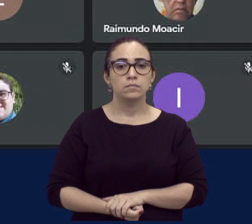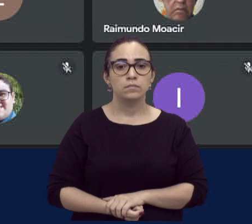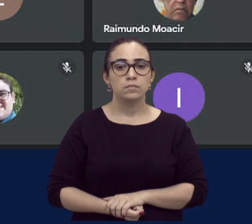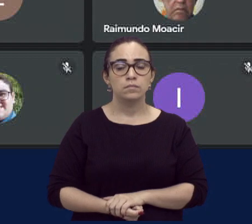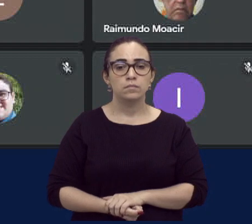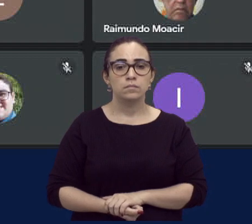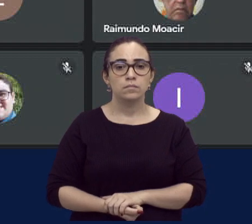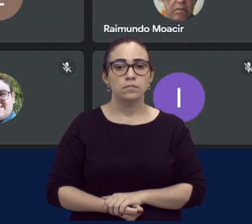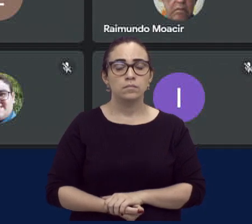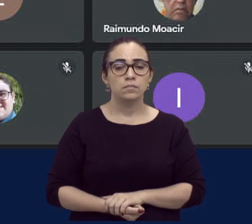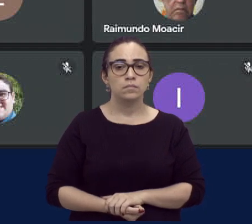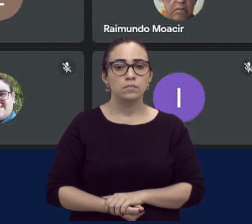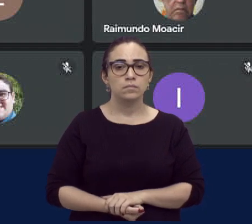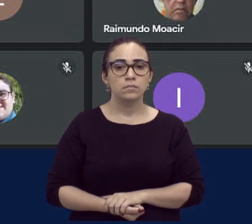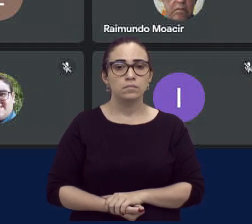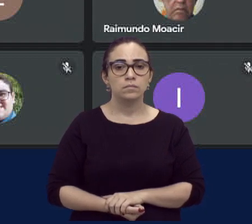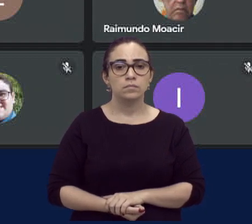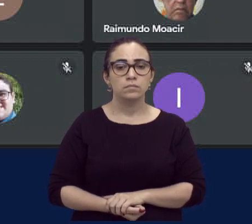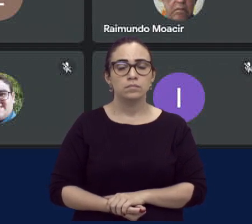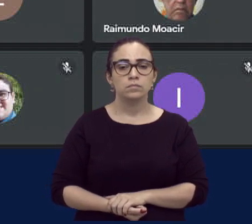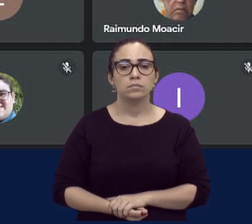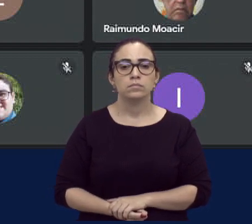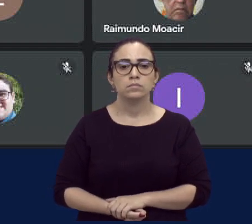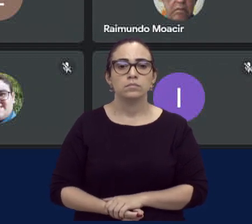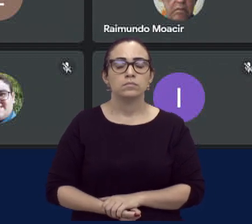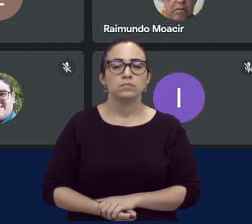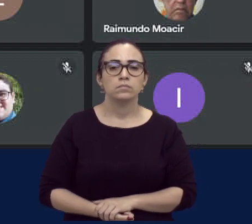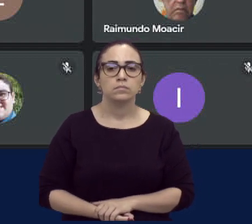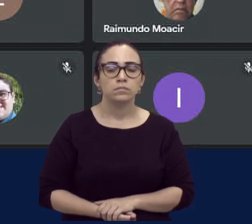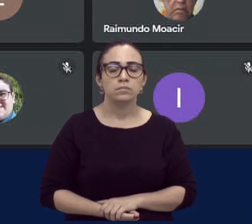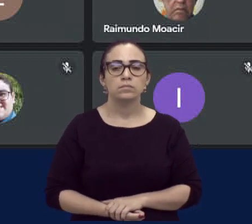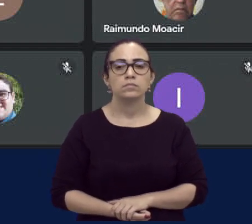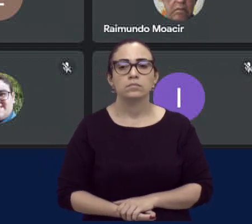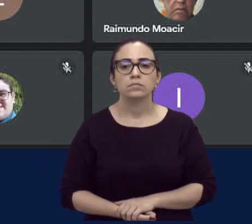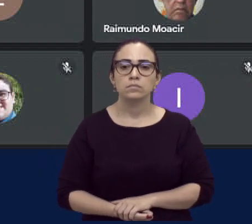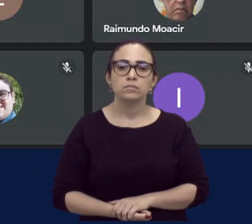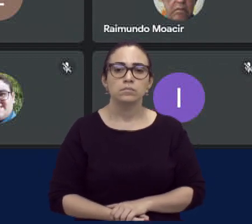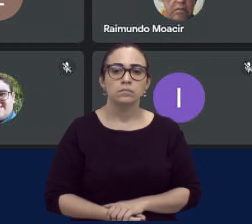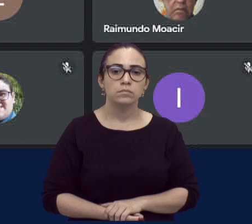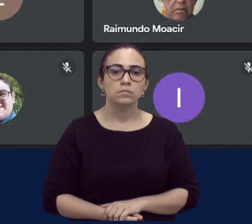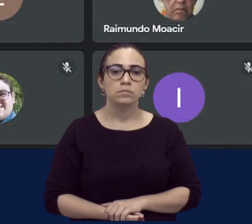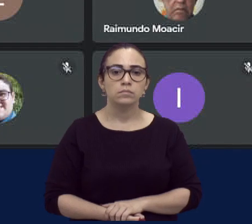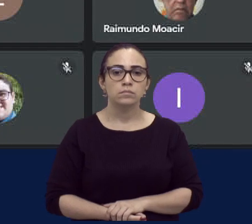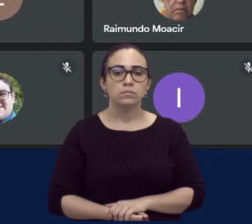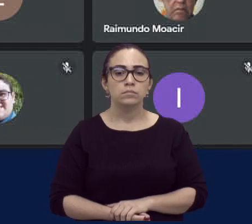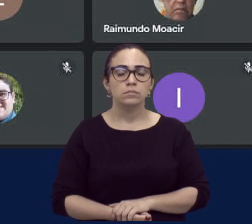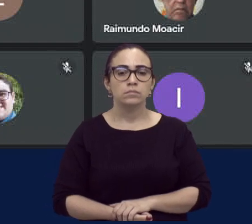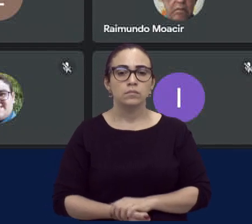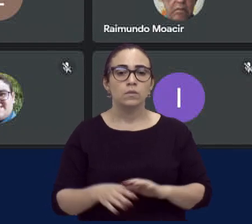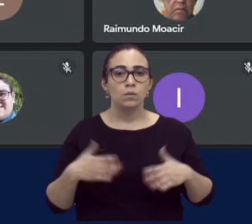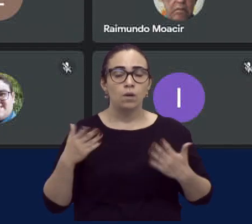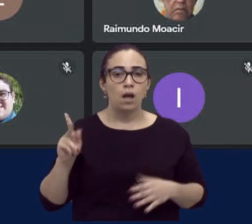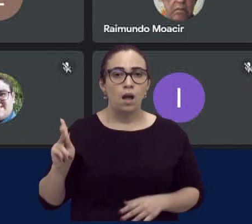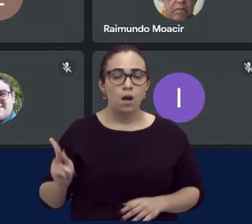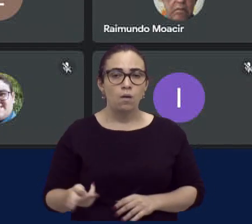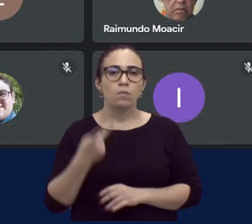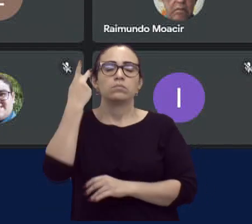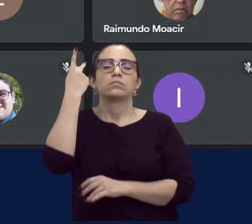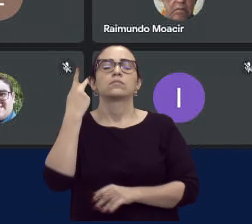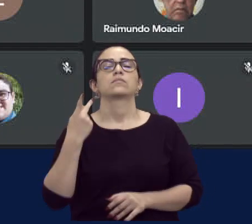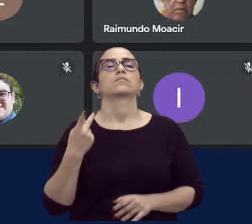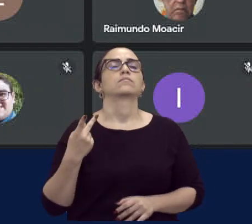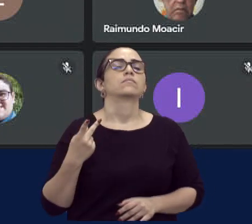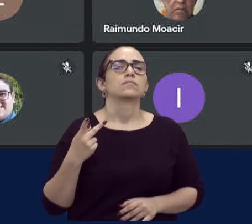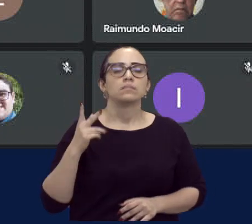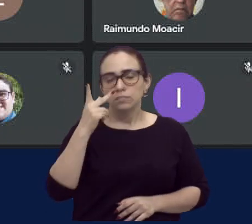que evidenciam alterações, né? Estou fazendo uma observação. Quando você leva esse fato diretamente para o